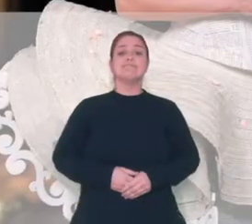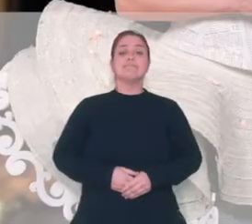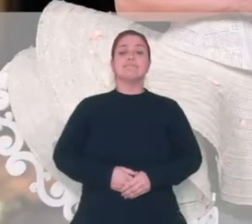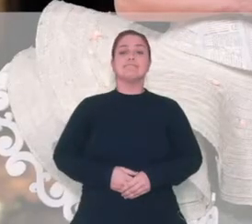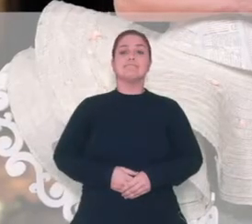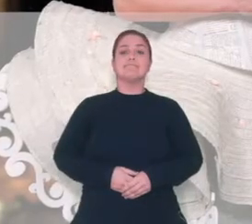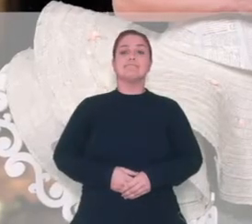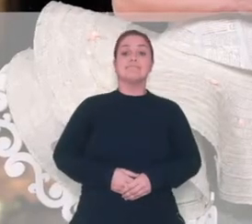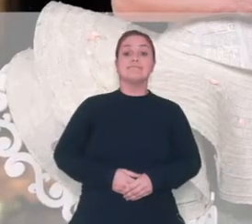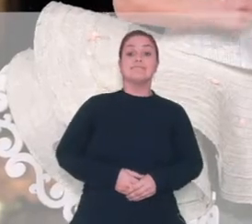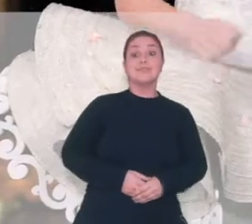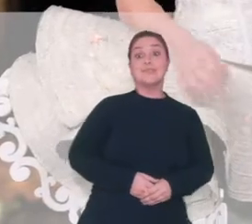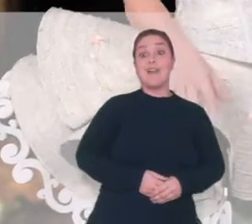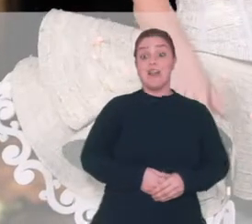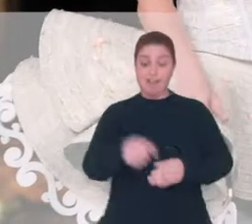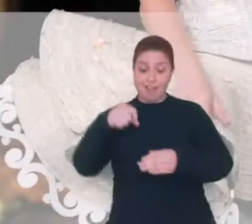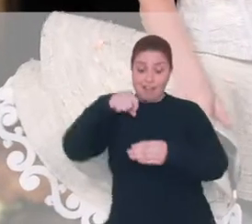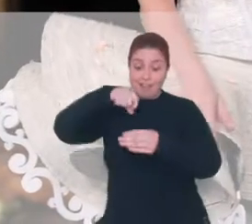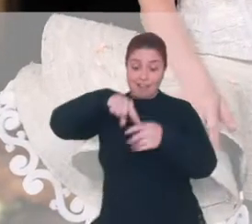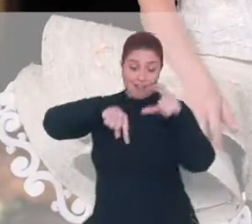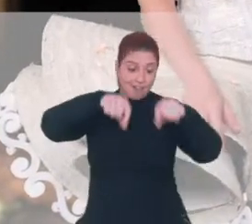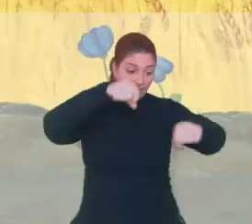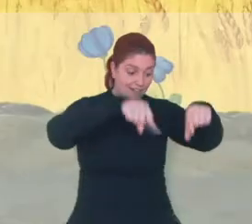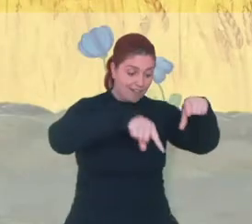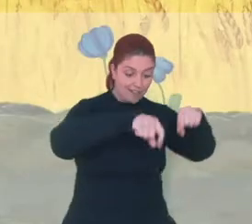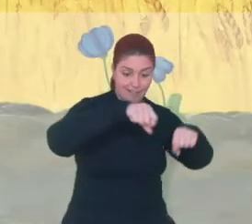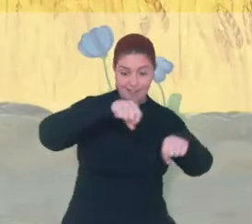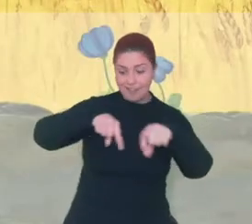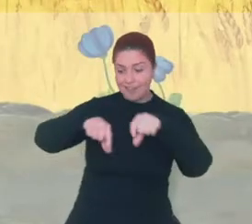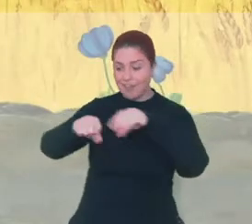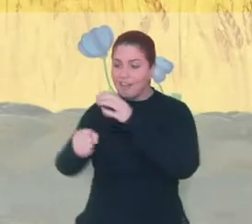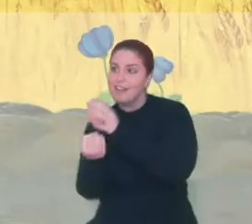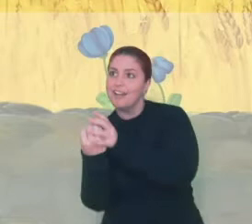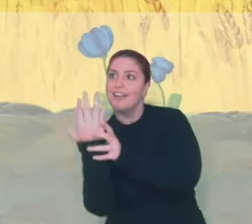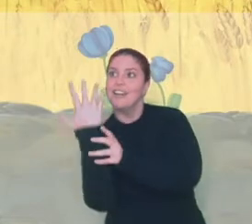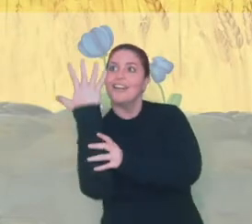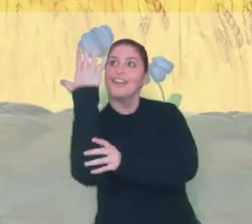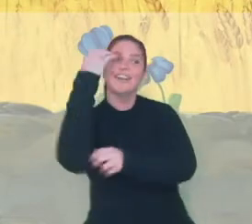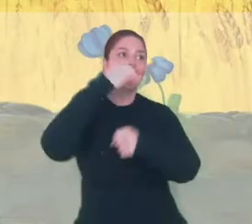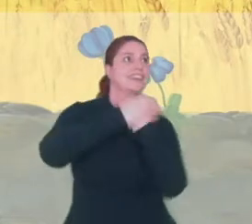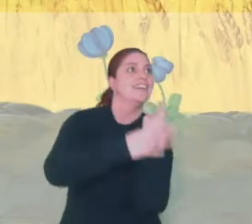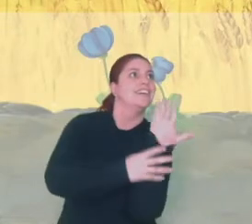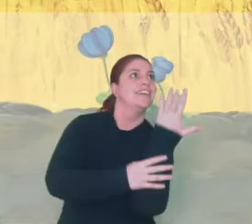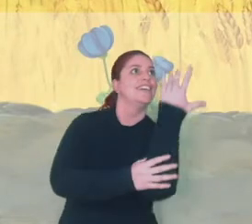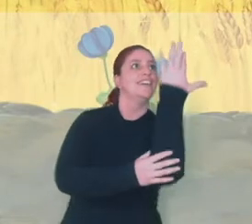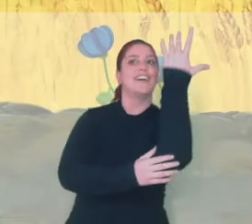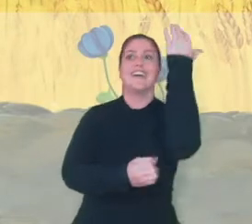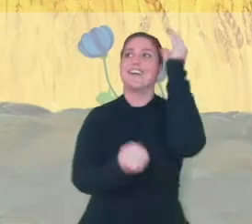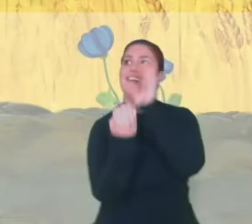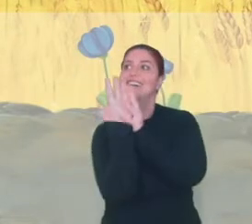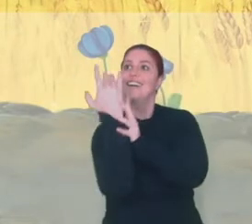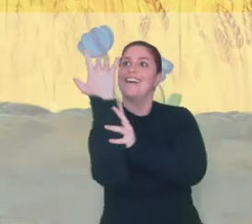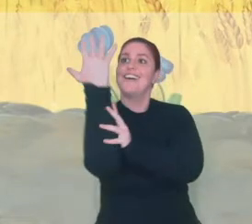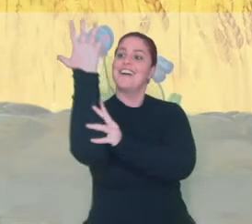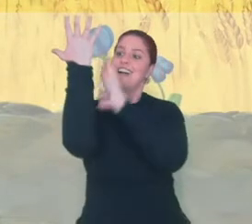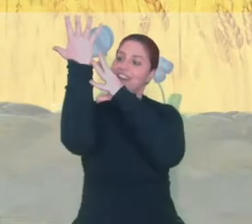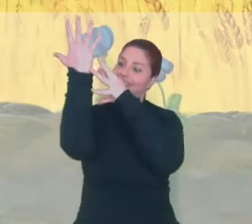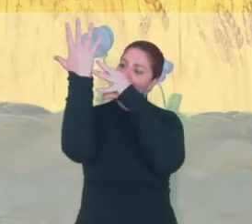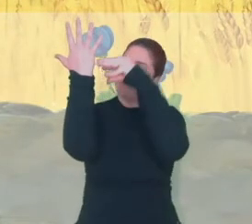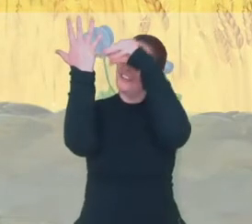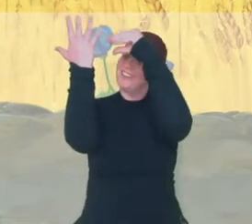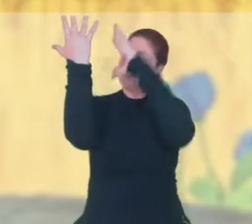Os pés de milho cresceram, as espigas começaram a